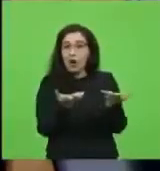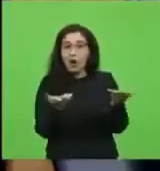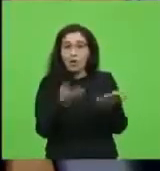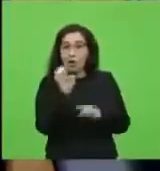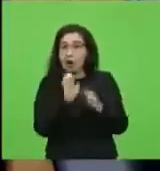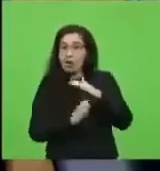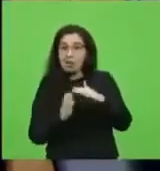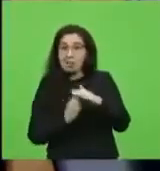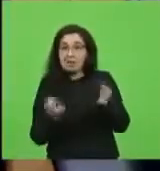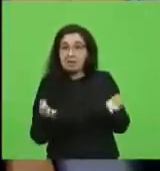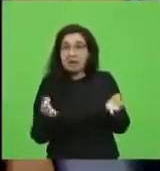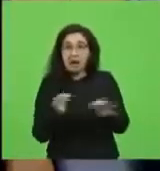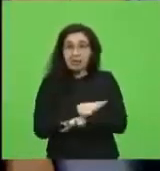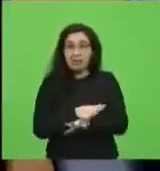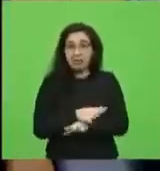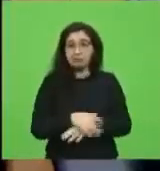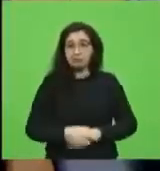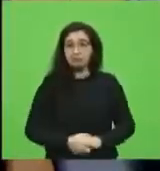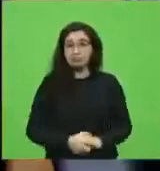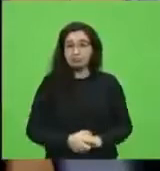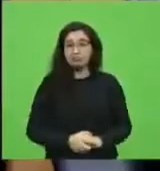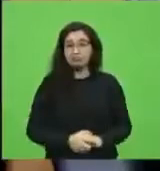Não tem mais empresa.